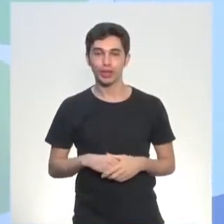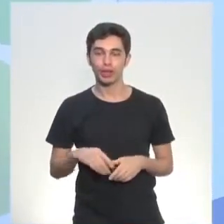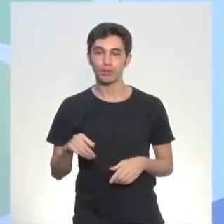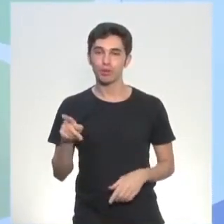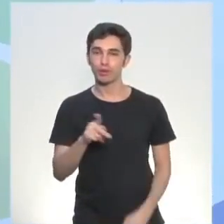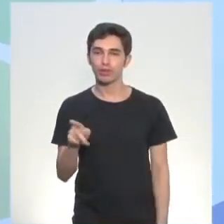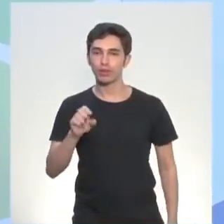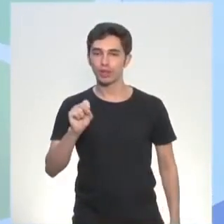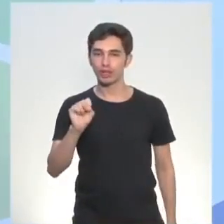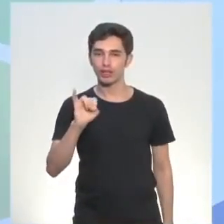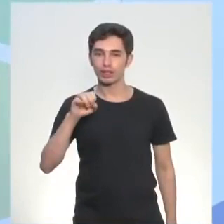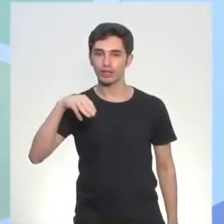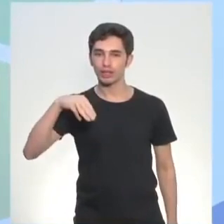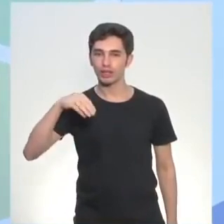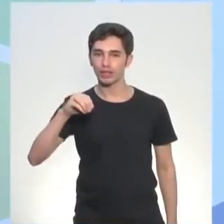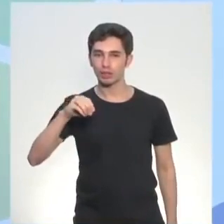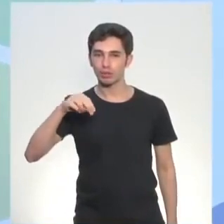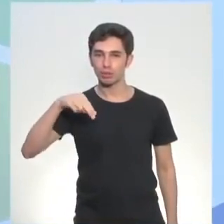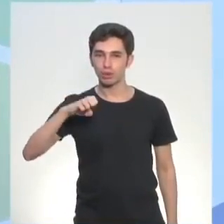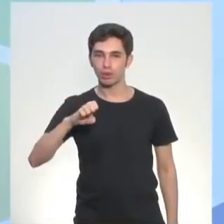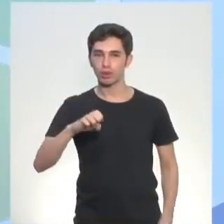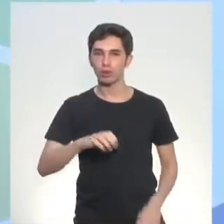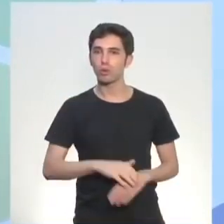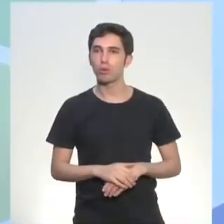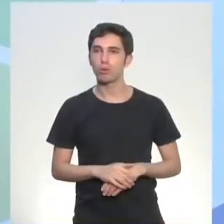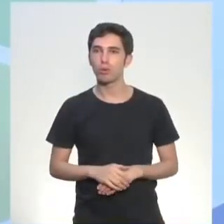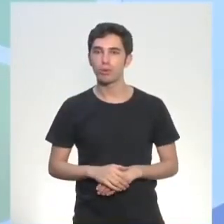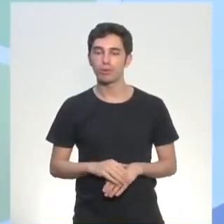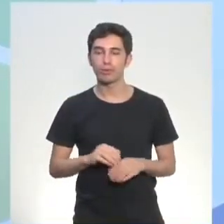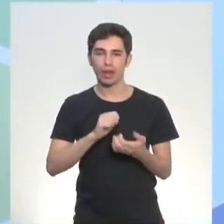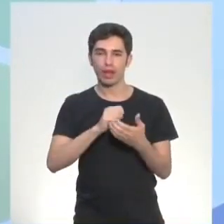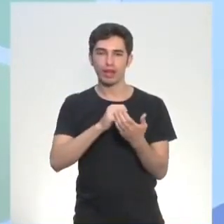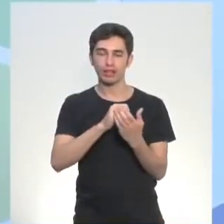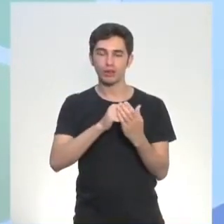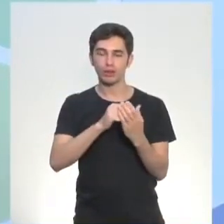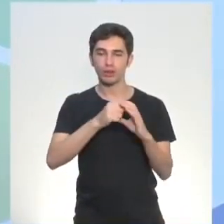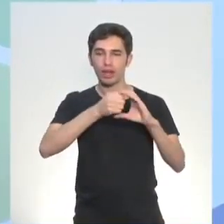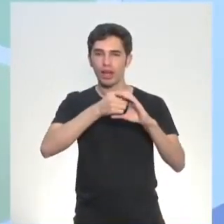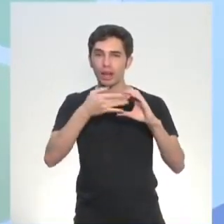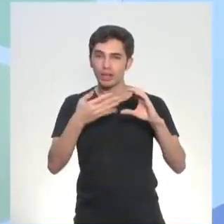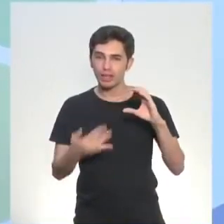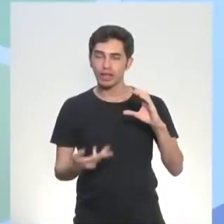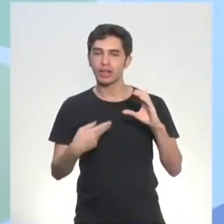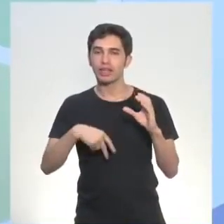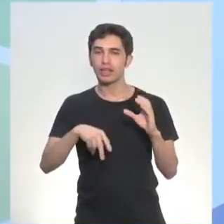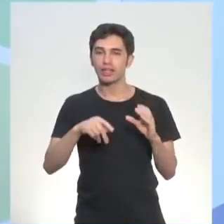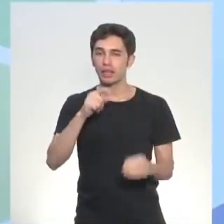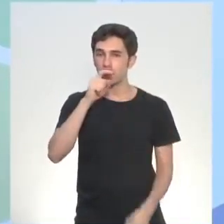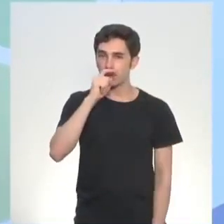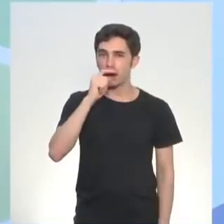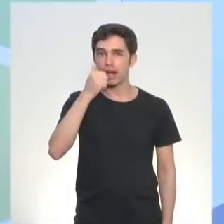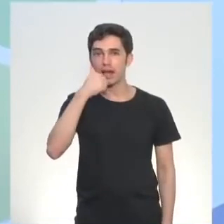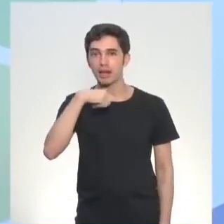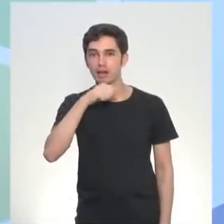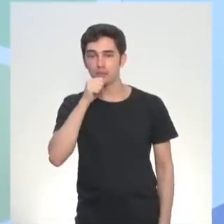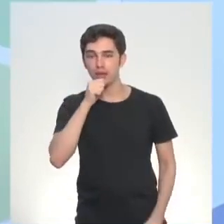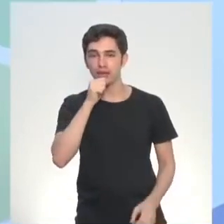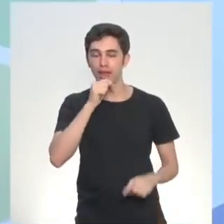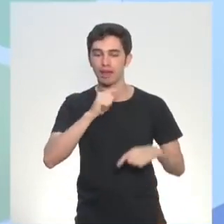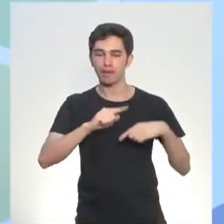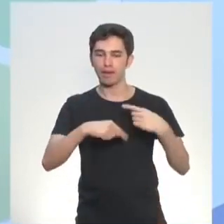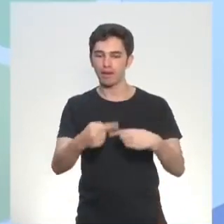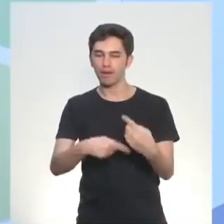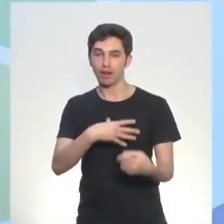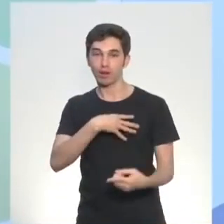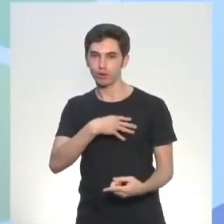gente. A escola Irene com a gente também. Características passadas de pais para os filhos, né? O professor Maurício,